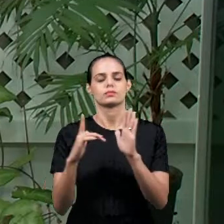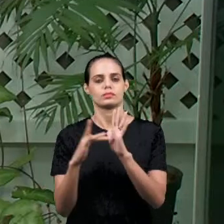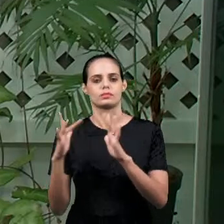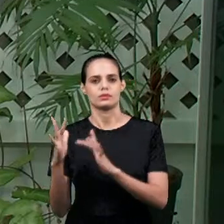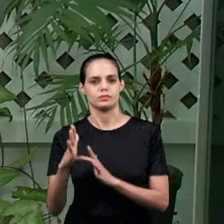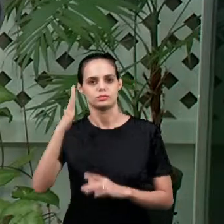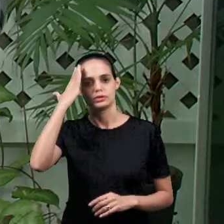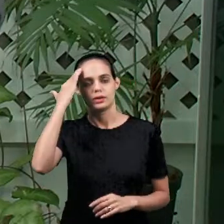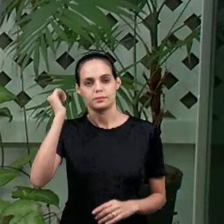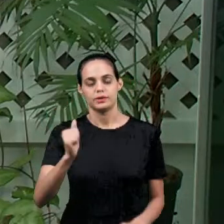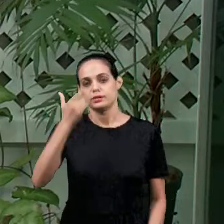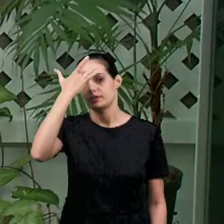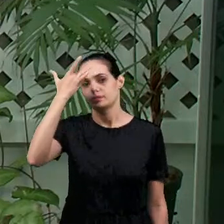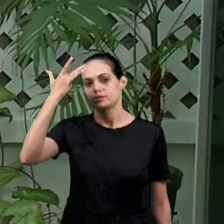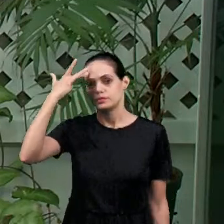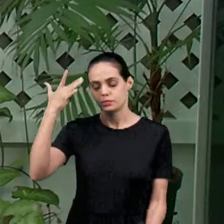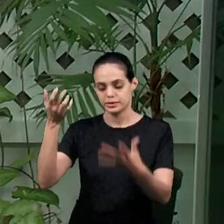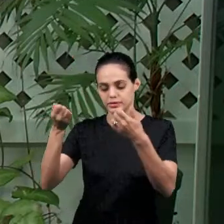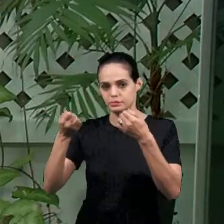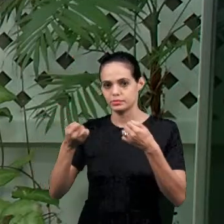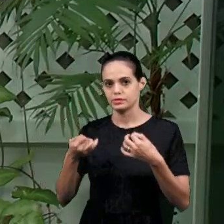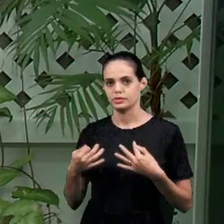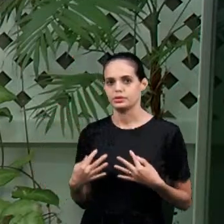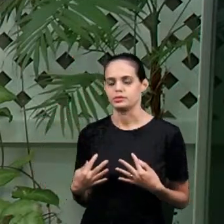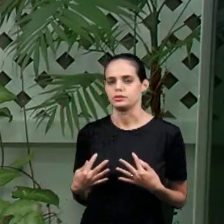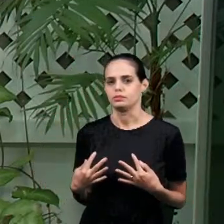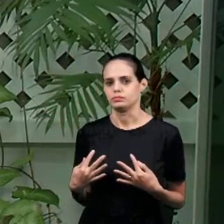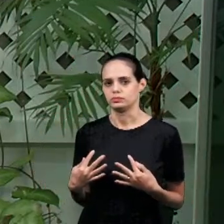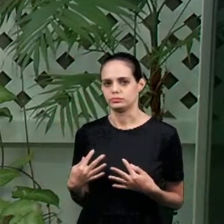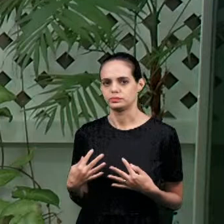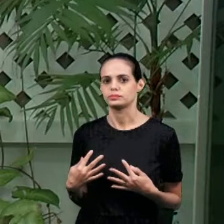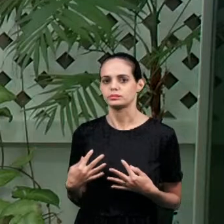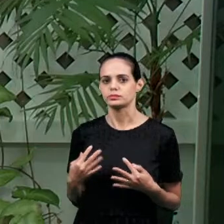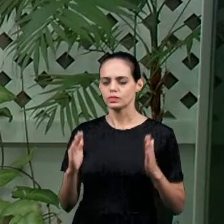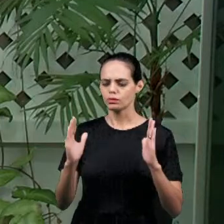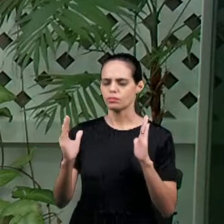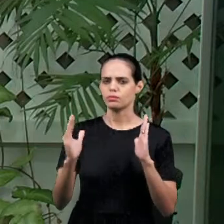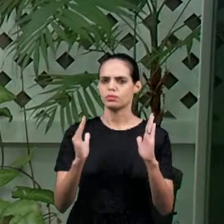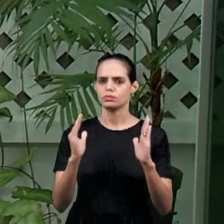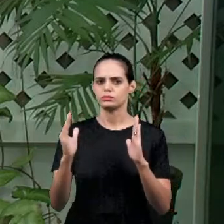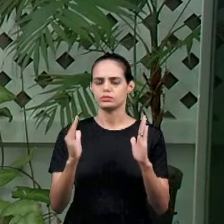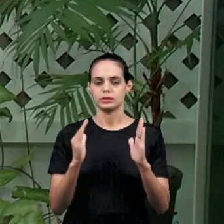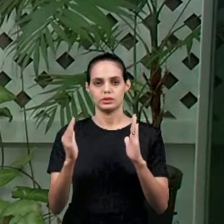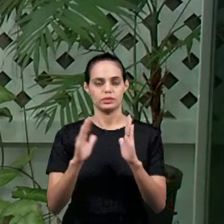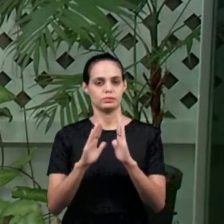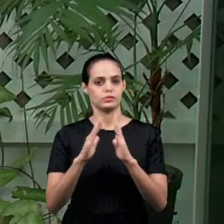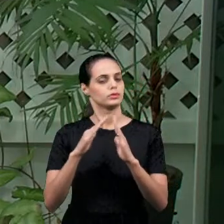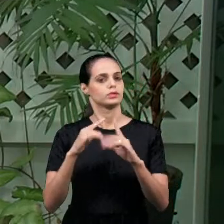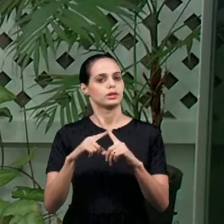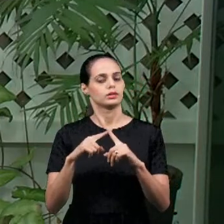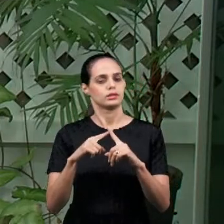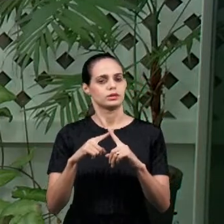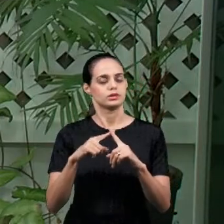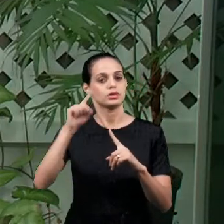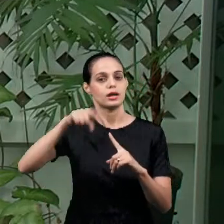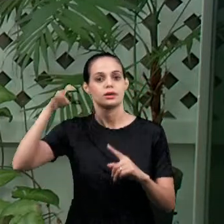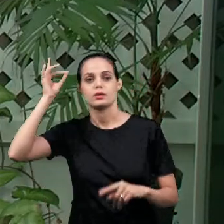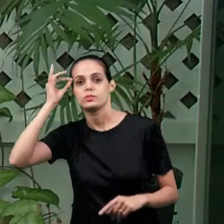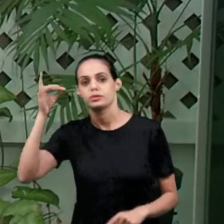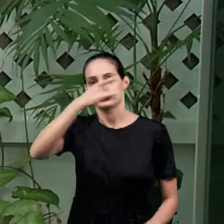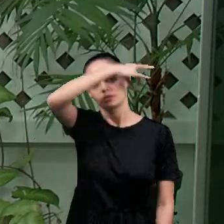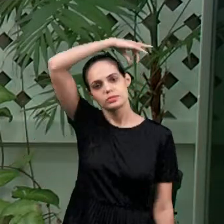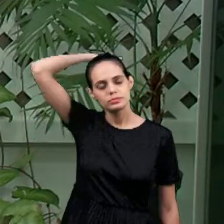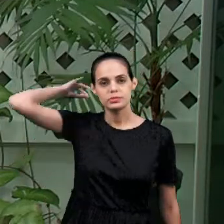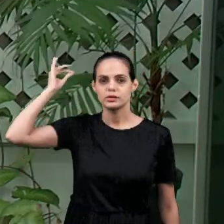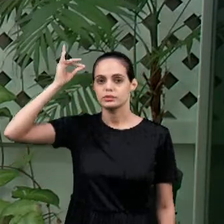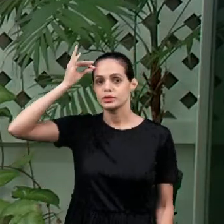dar a explicação para o tempo que viria da igreja seria o Espírito Santo. Então, o